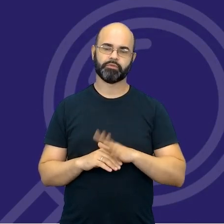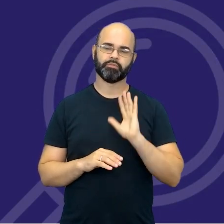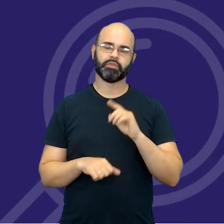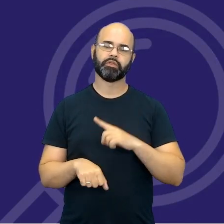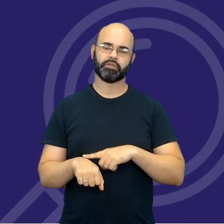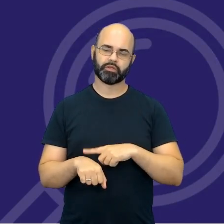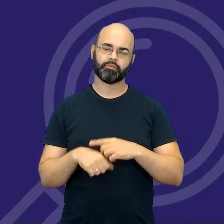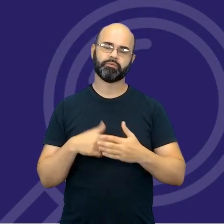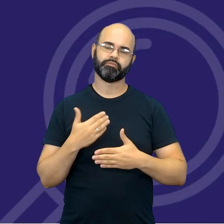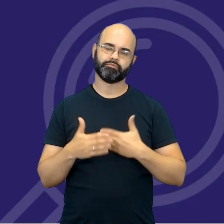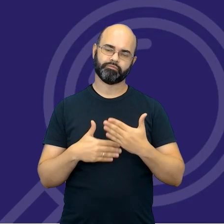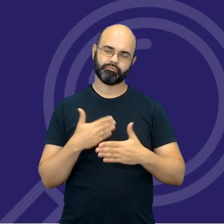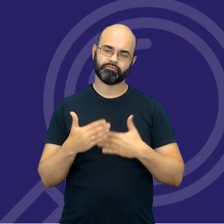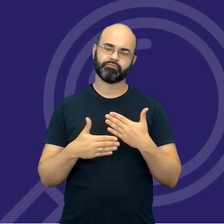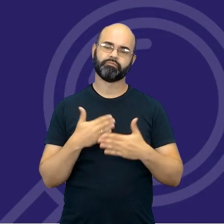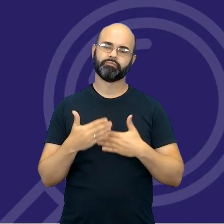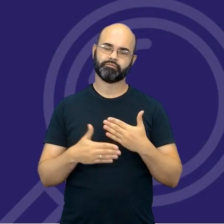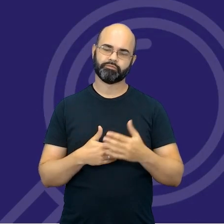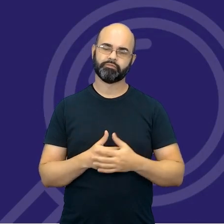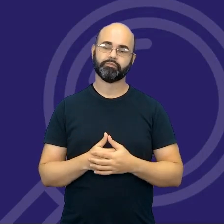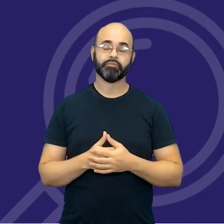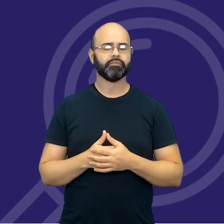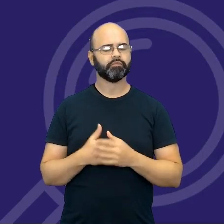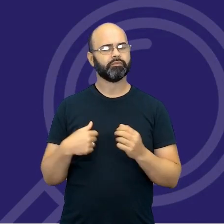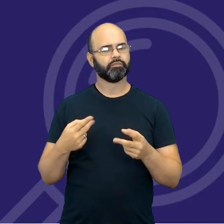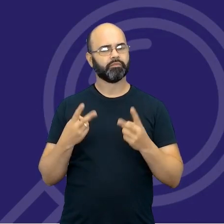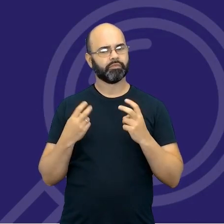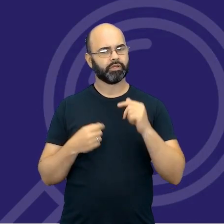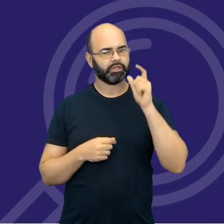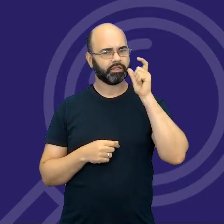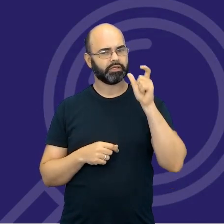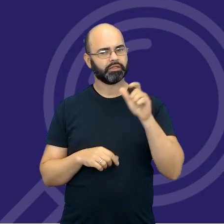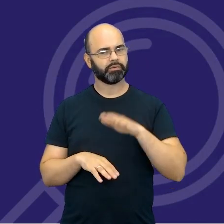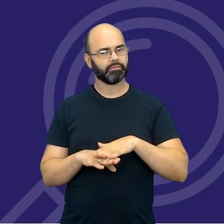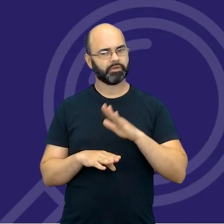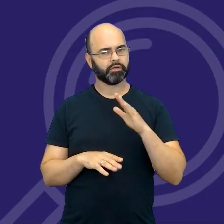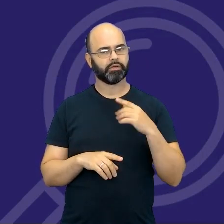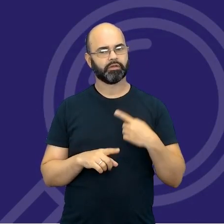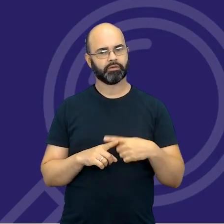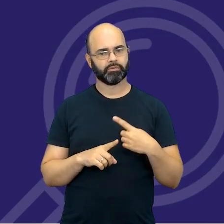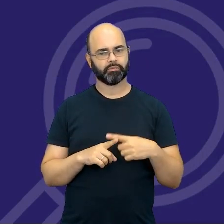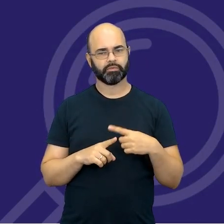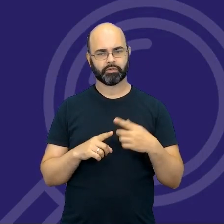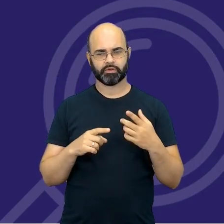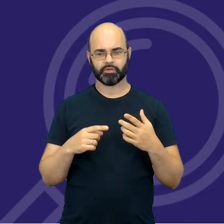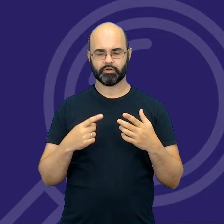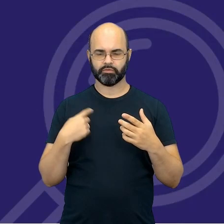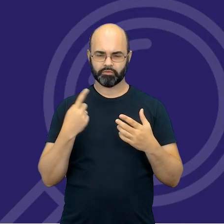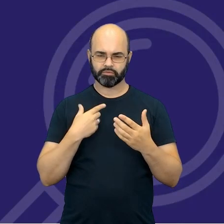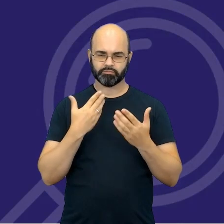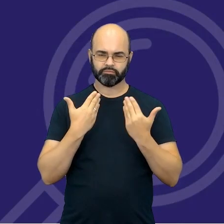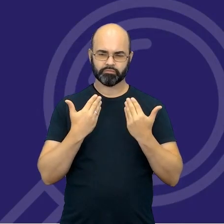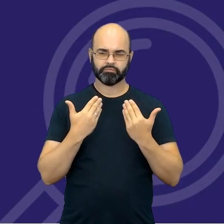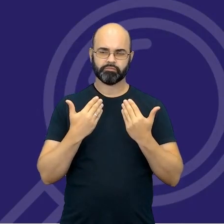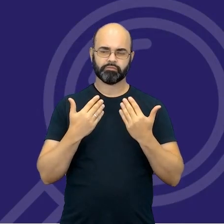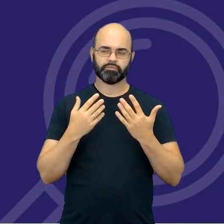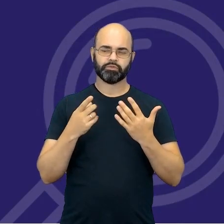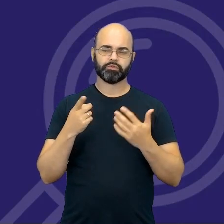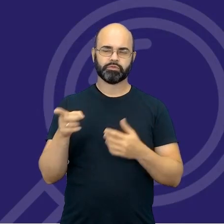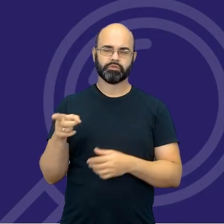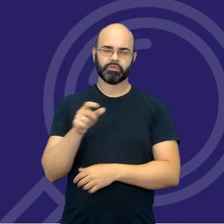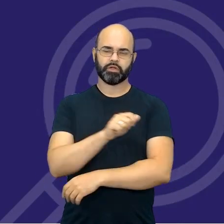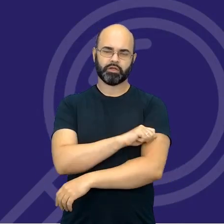eu fui percebendo que é mais interessante, né? E eu consigo chegar a uma discussão maior quando eu faço os